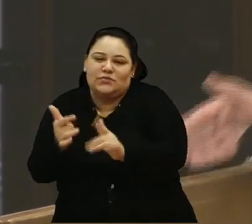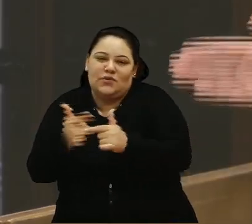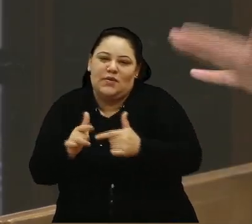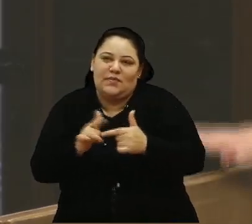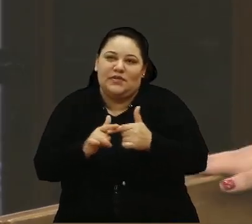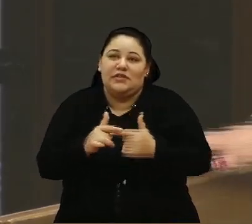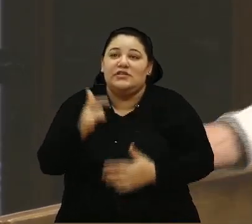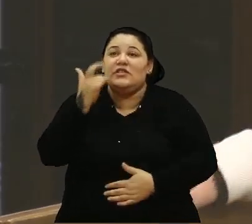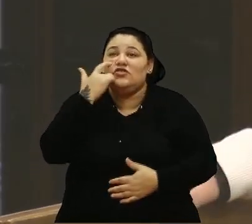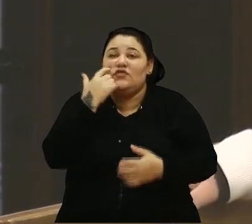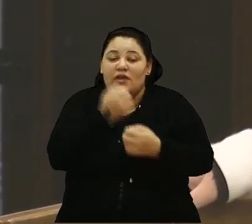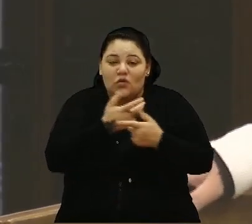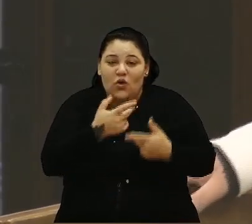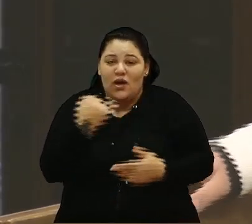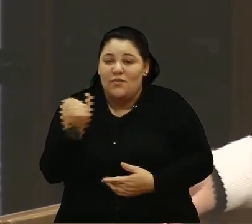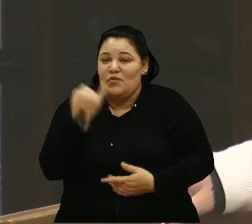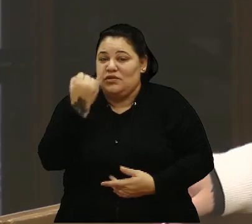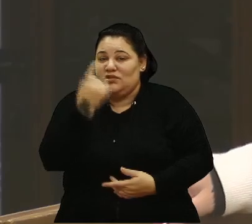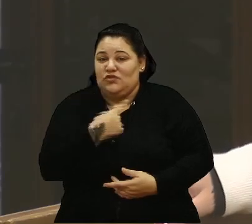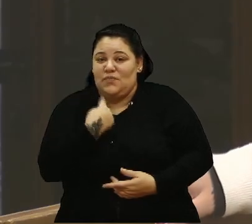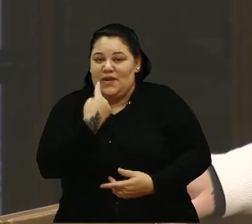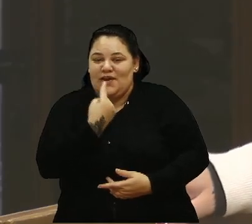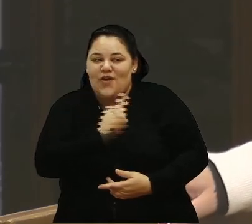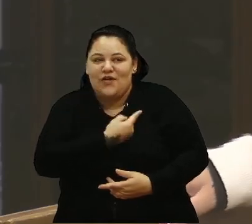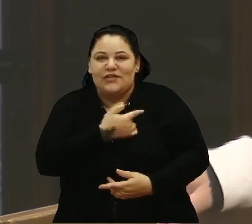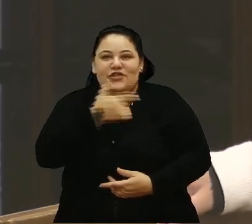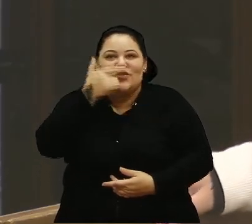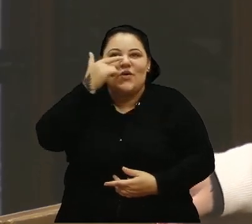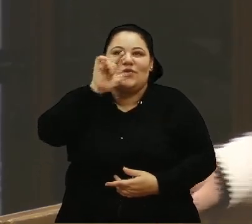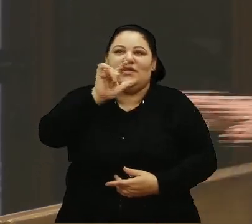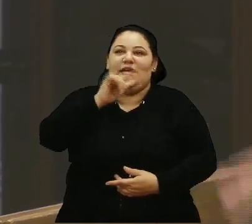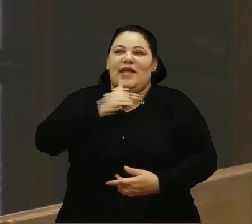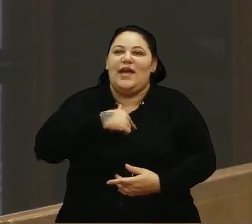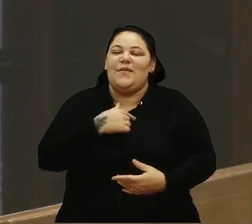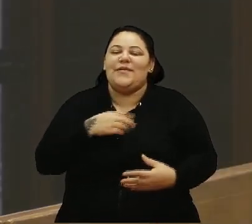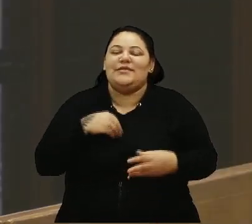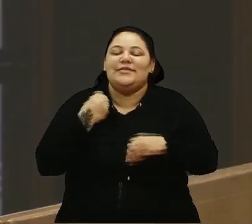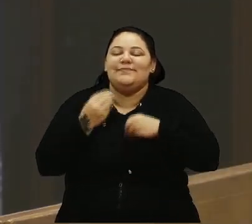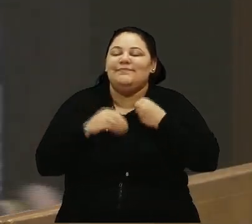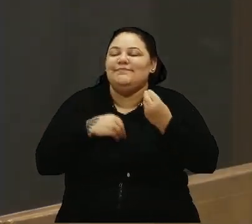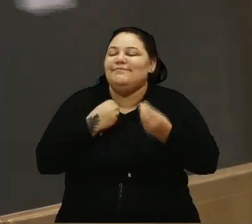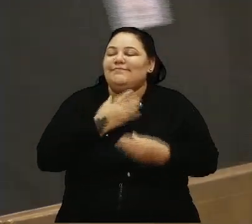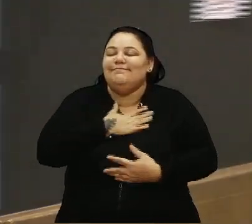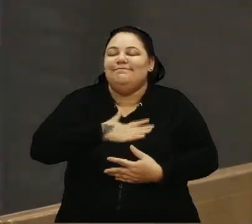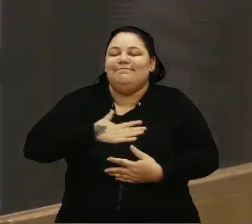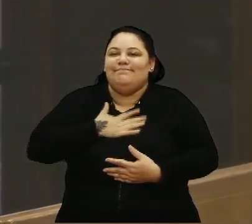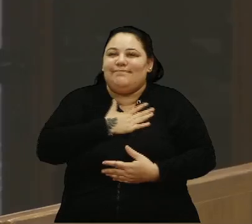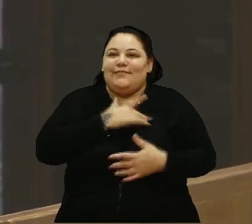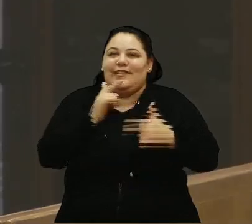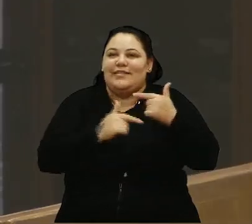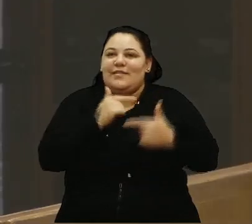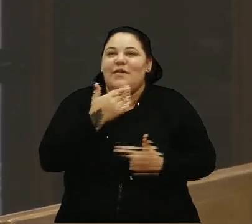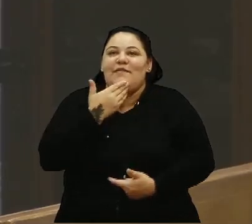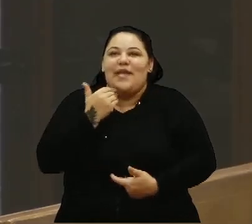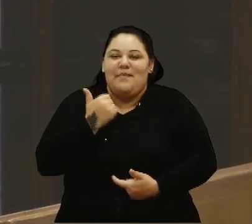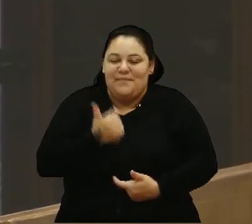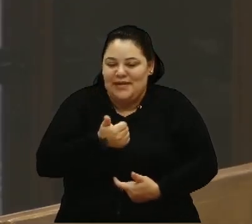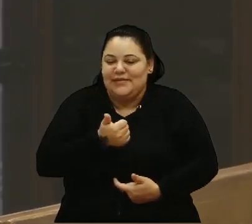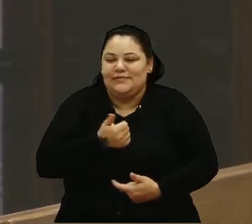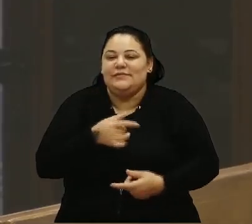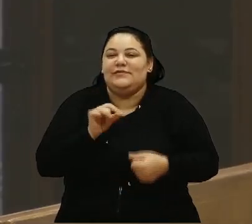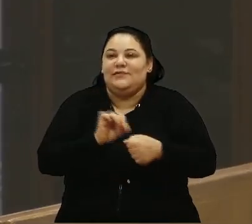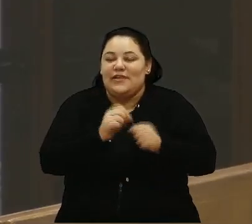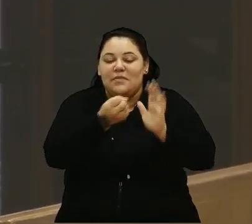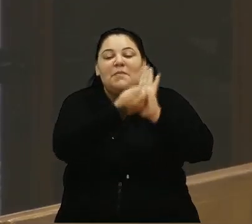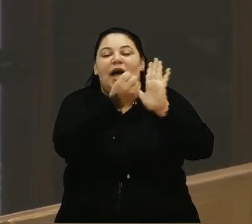que são muito importantes para nós dando certo, é aquela sensação de que o nosso trabalho vale a pena, de que a gente faz a diferença